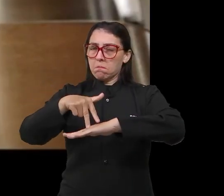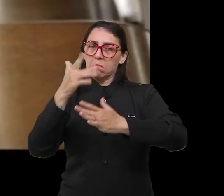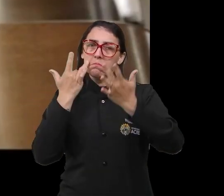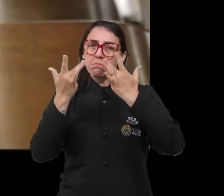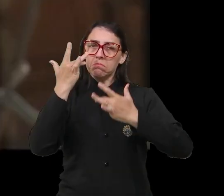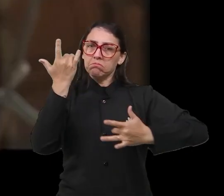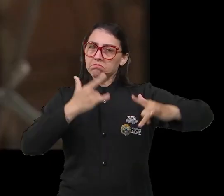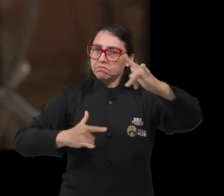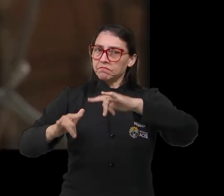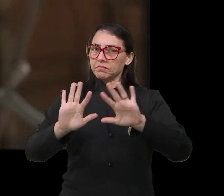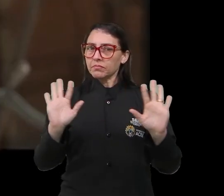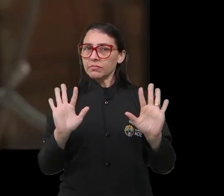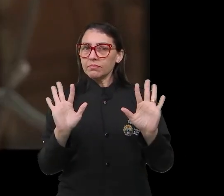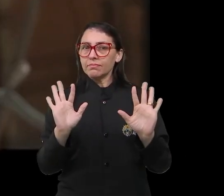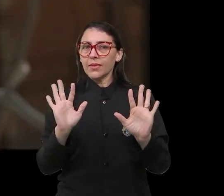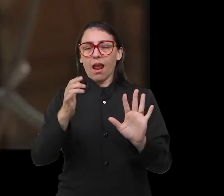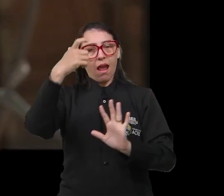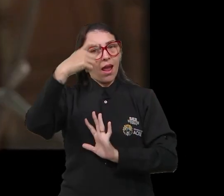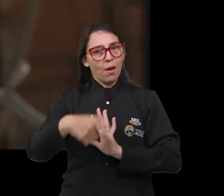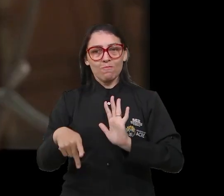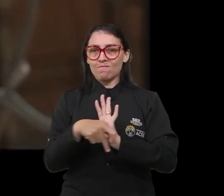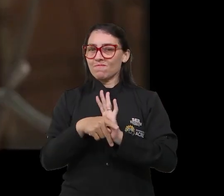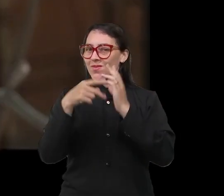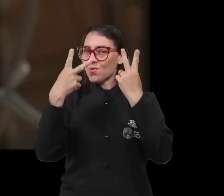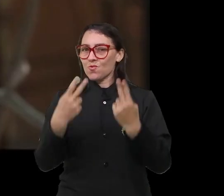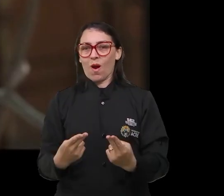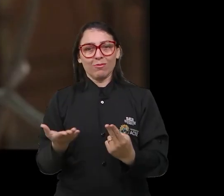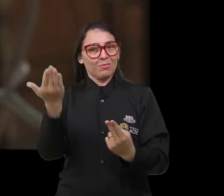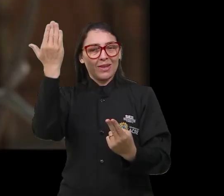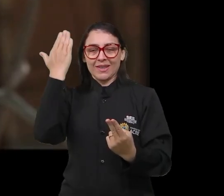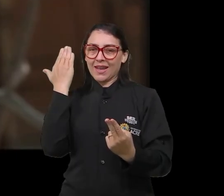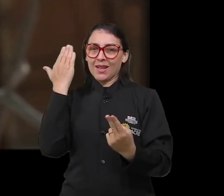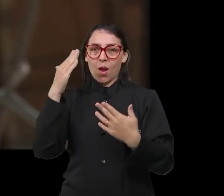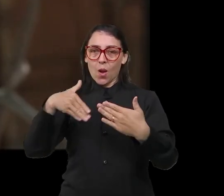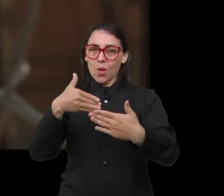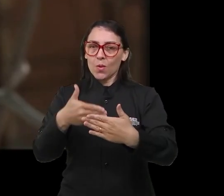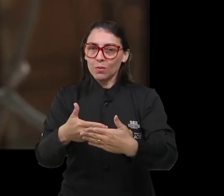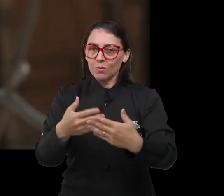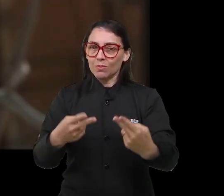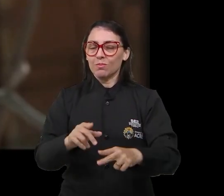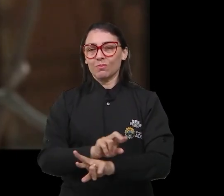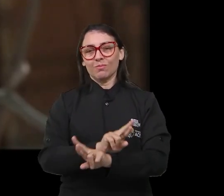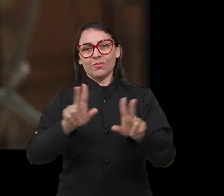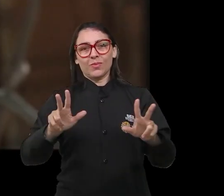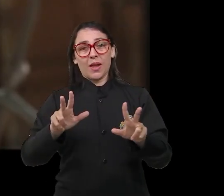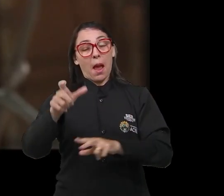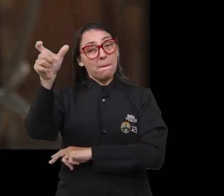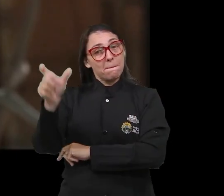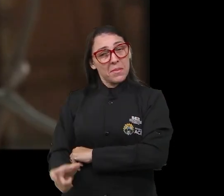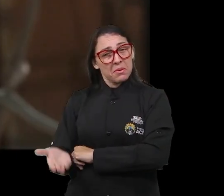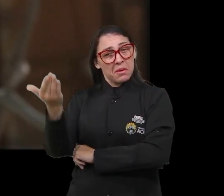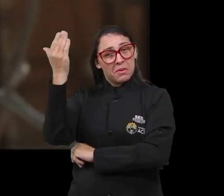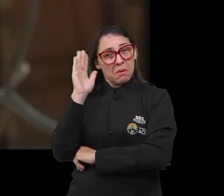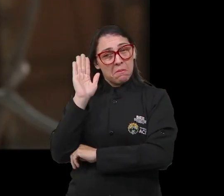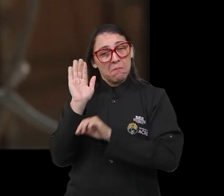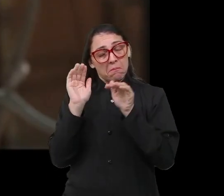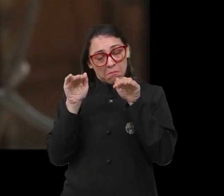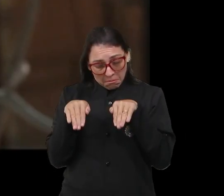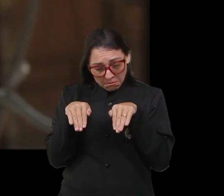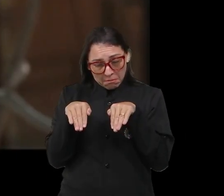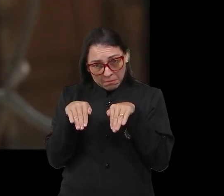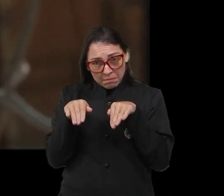em cima de um palco. Eu não sou mais a mesma pessoa de antes. aquela pessoa que baixava a